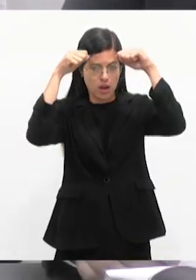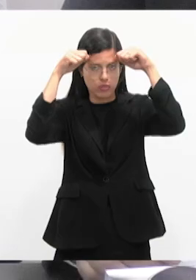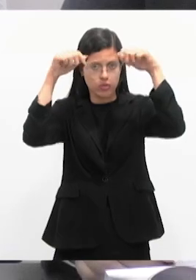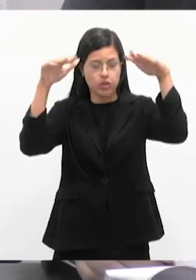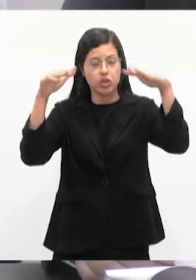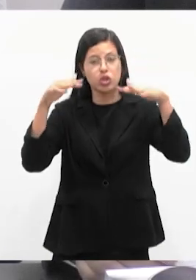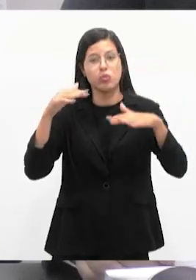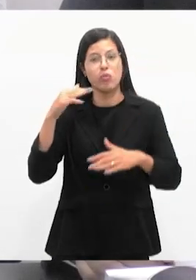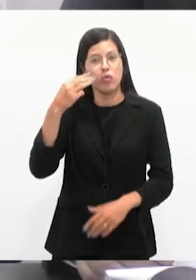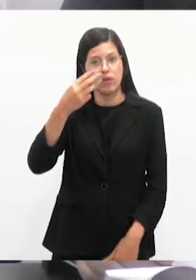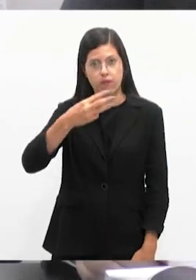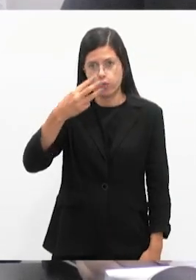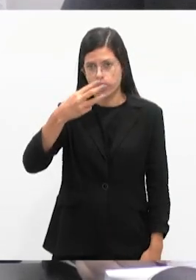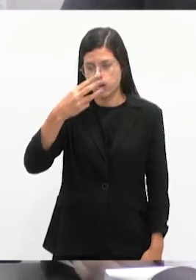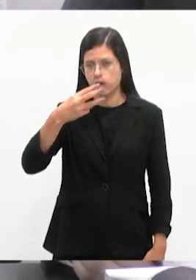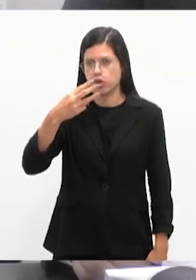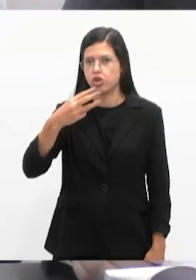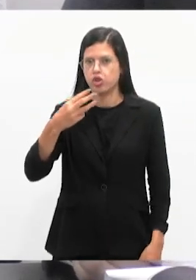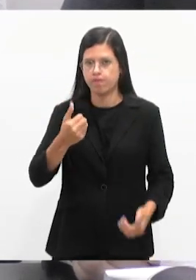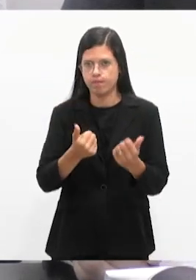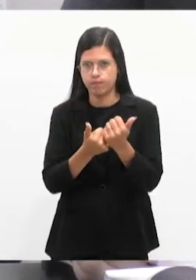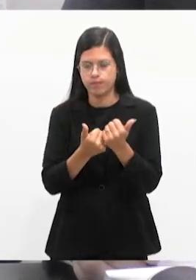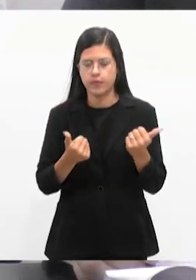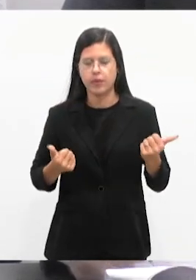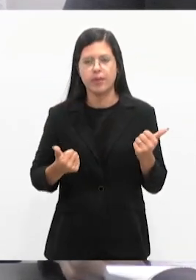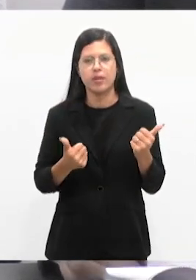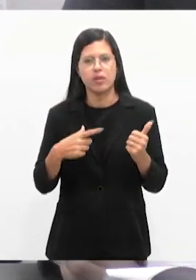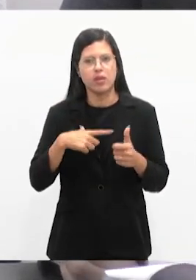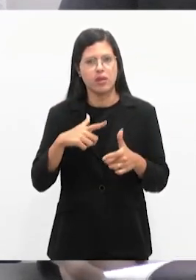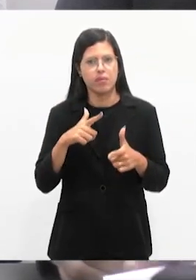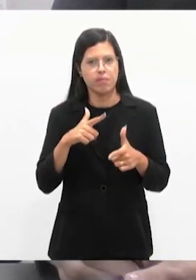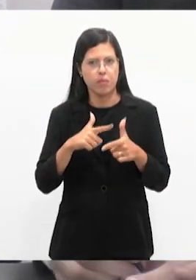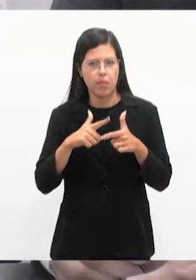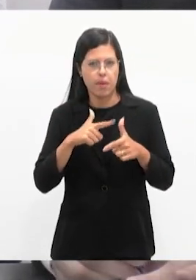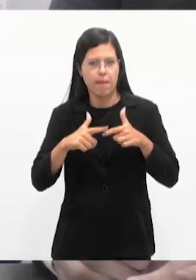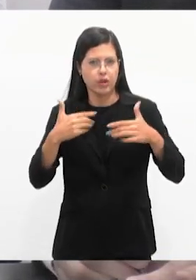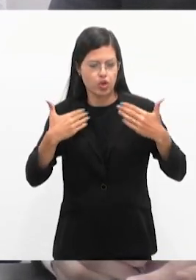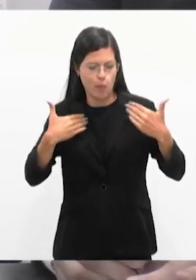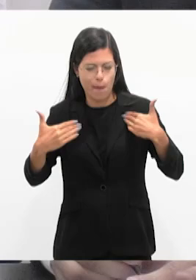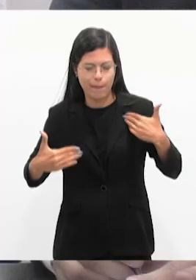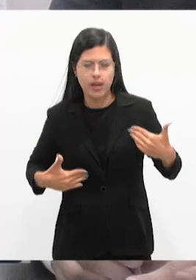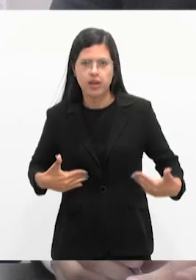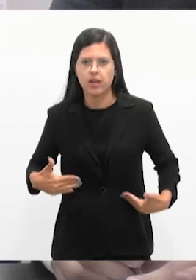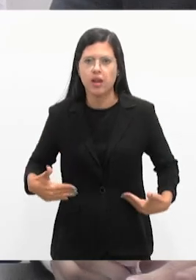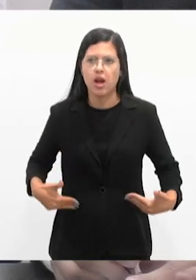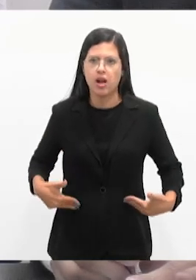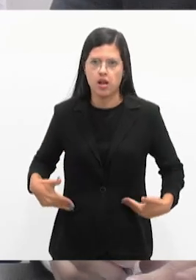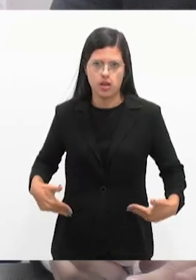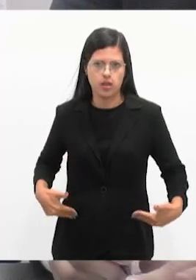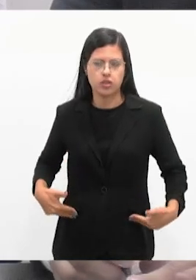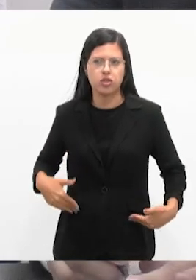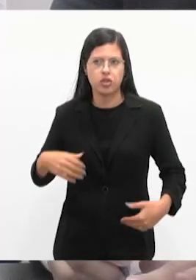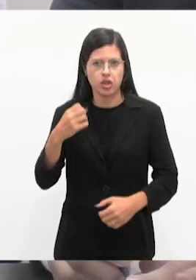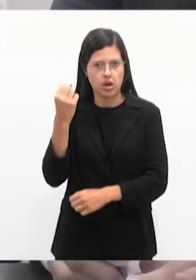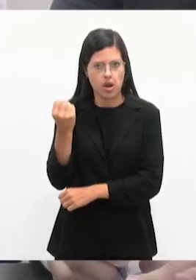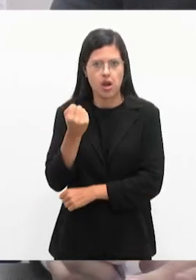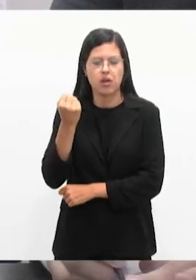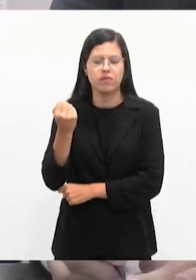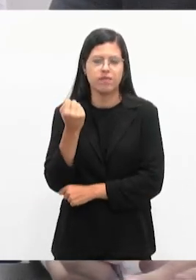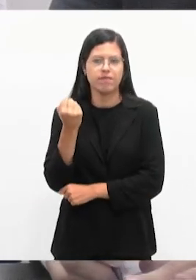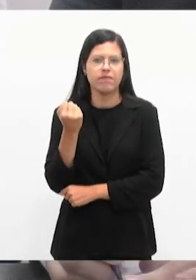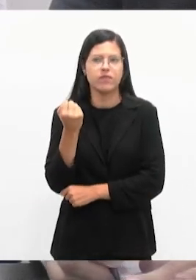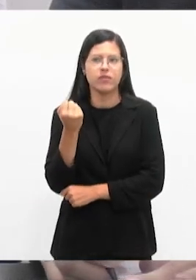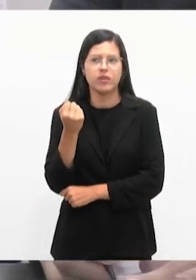nível 3 de suporte, que tem problemas motores, tem comorbidades severas em relação à parte motora,